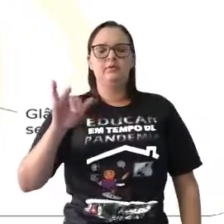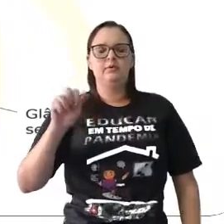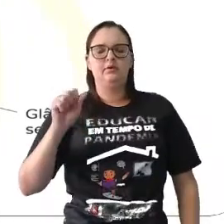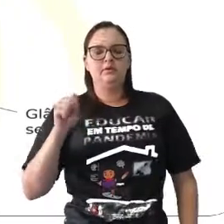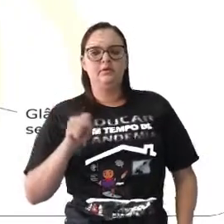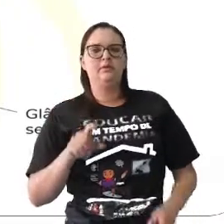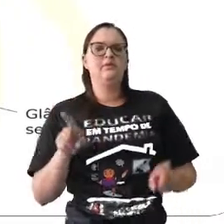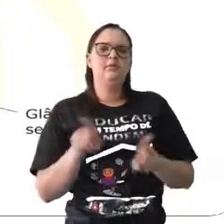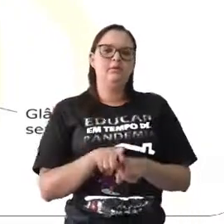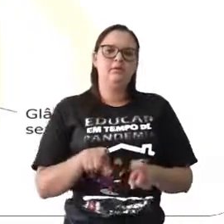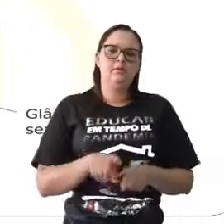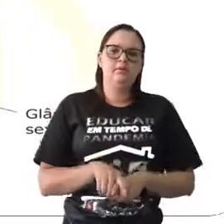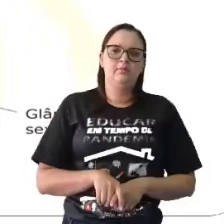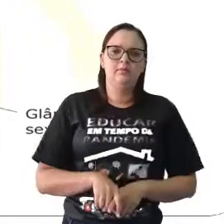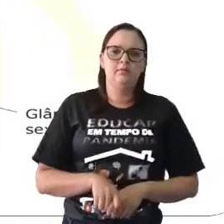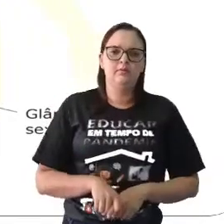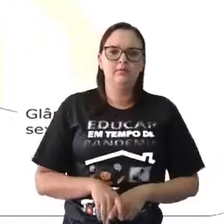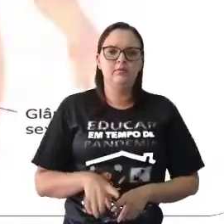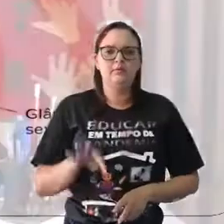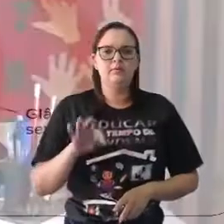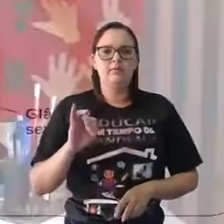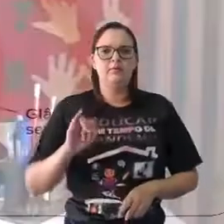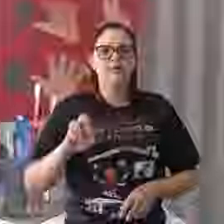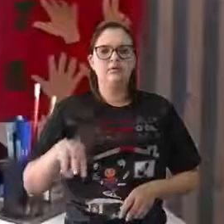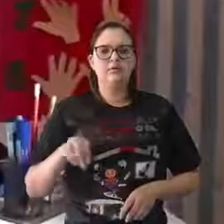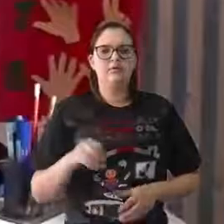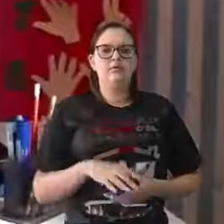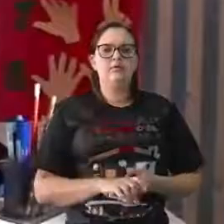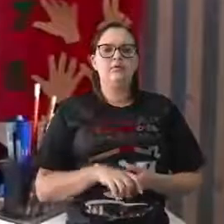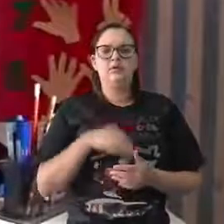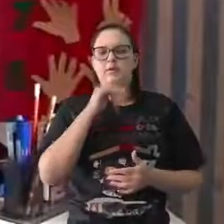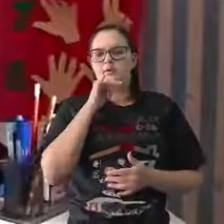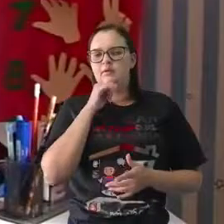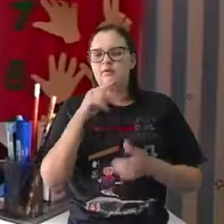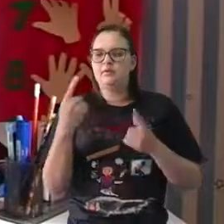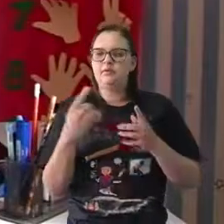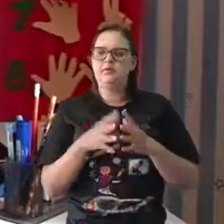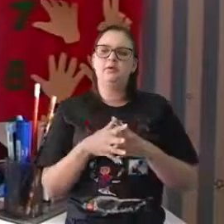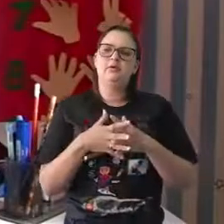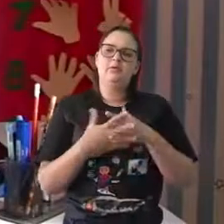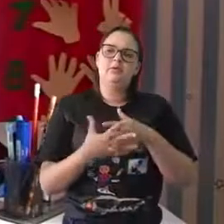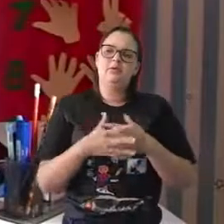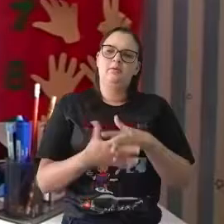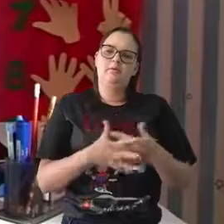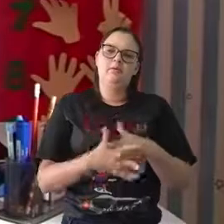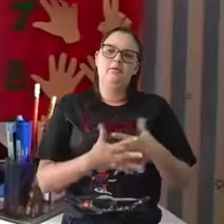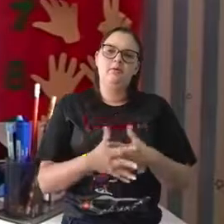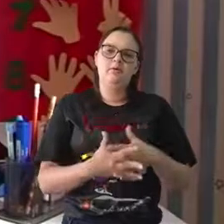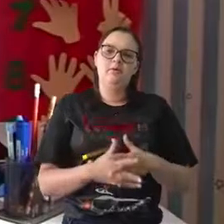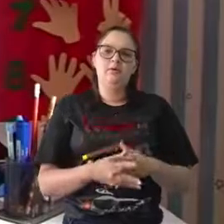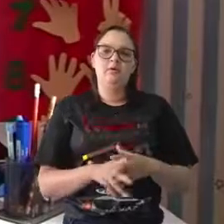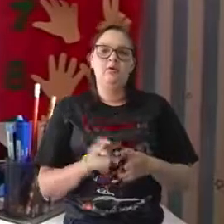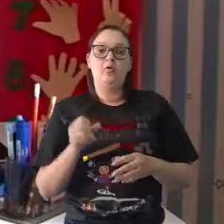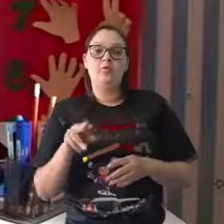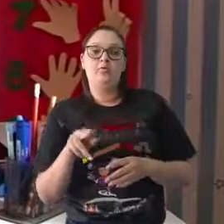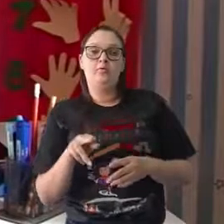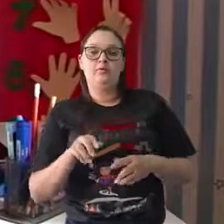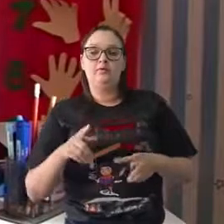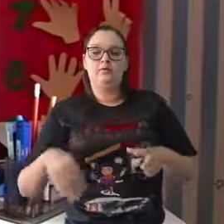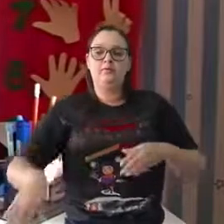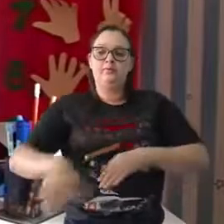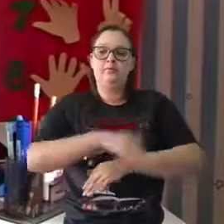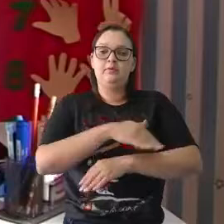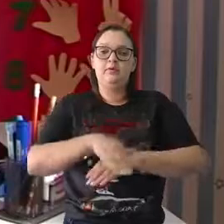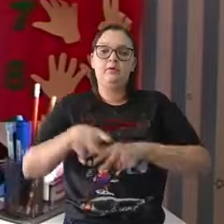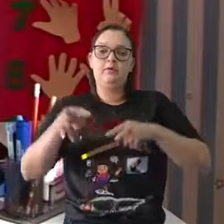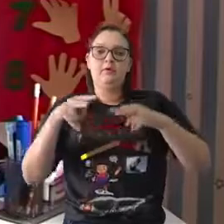você está numa briga, se envolveu em alguma briga, ou foi atravessar a rua e de repente veio uma moto ou um